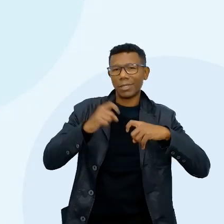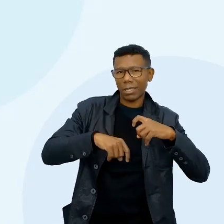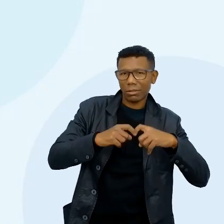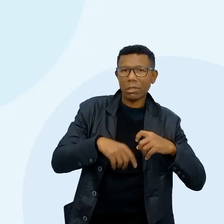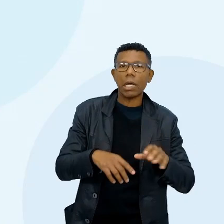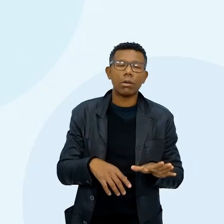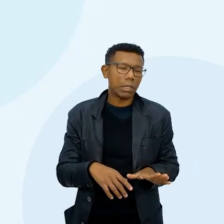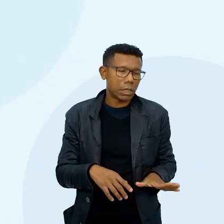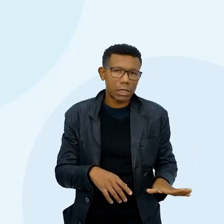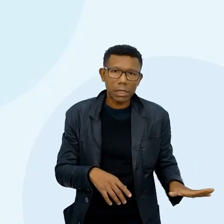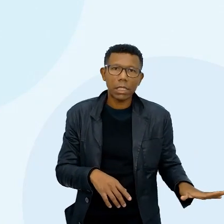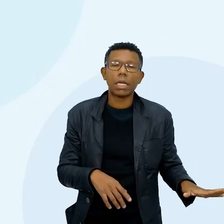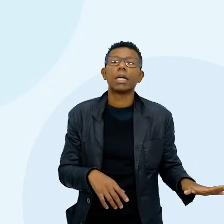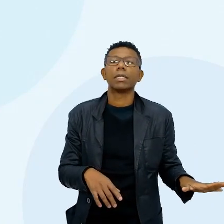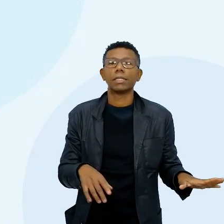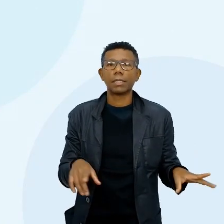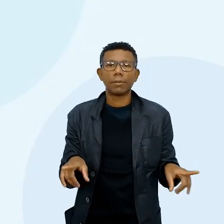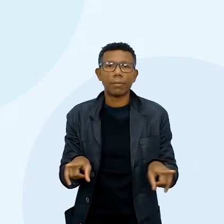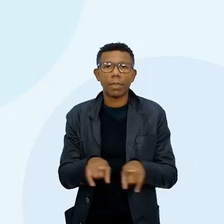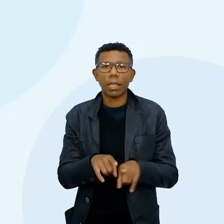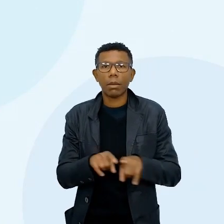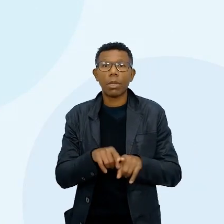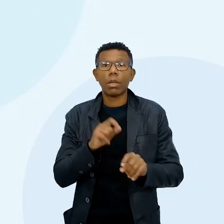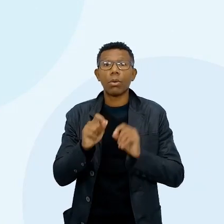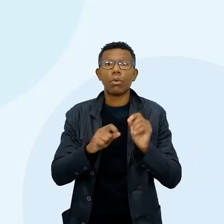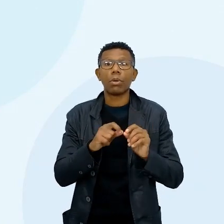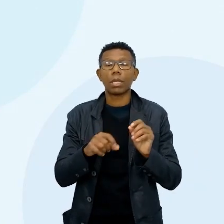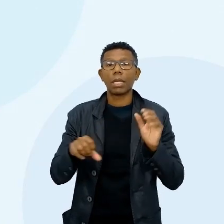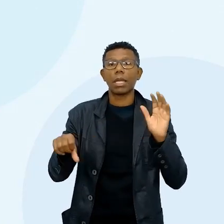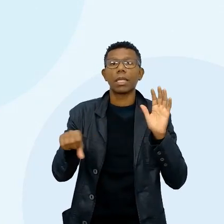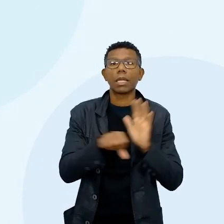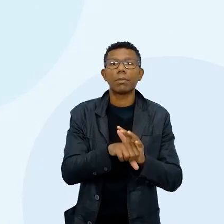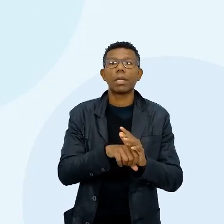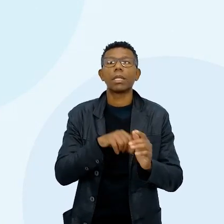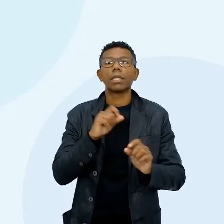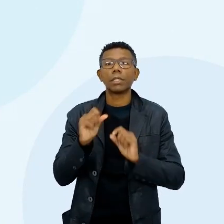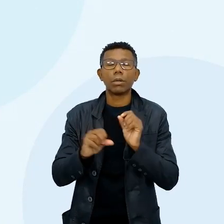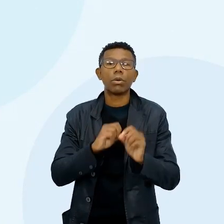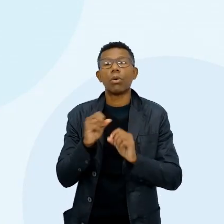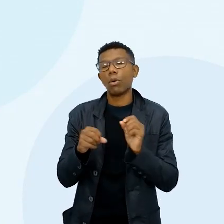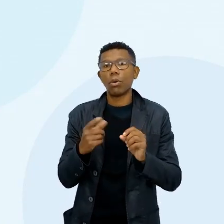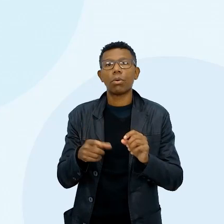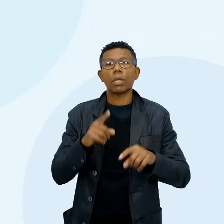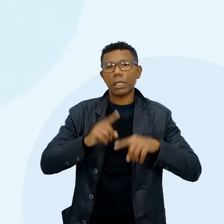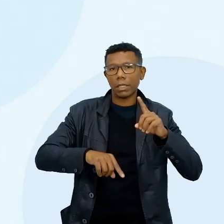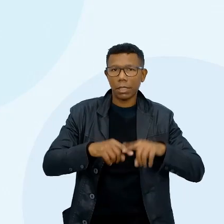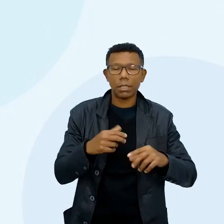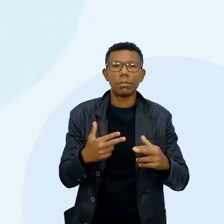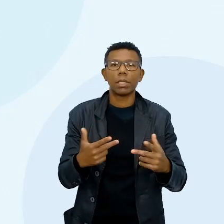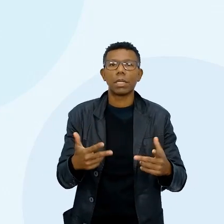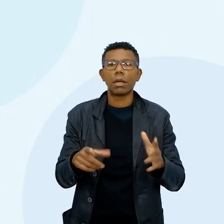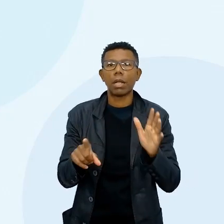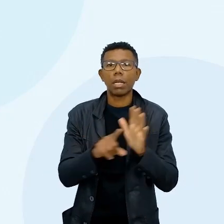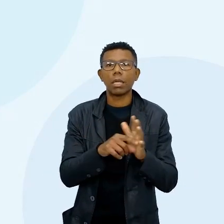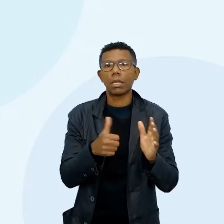envolvendo crianças, bem como criminaliza, né, a aquisição e posse de tal material. E temos a